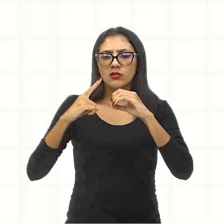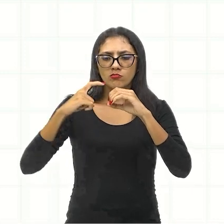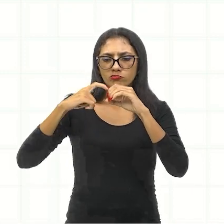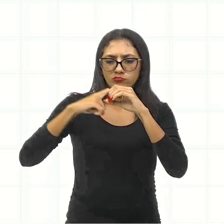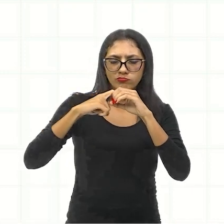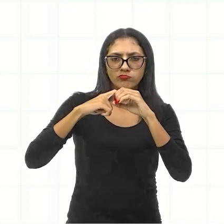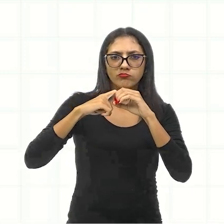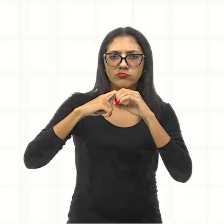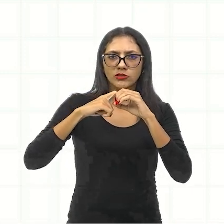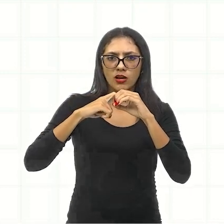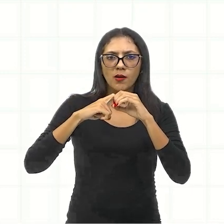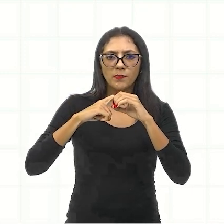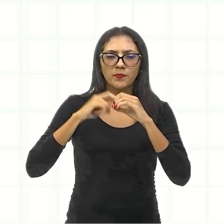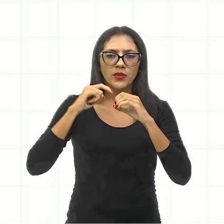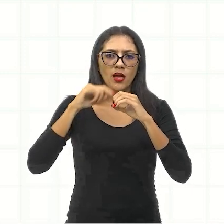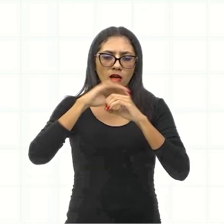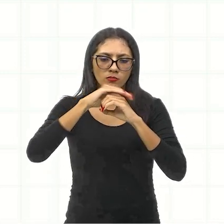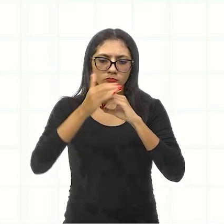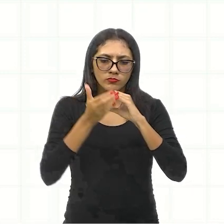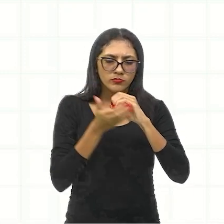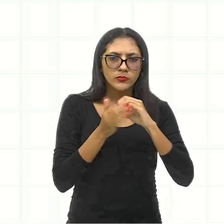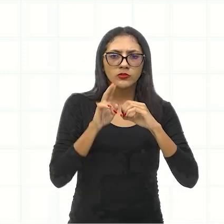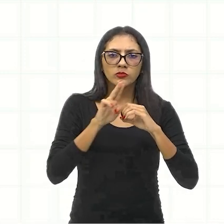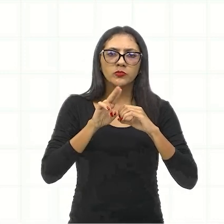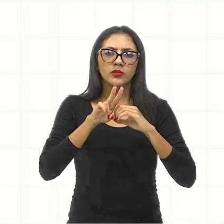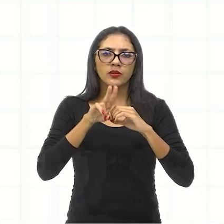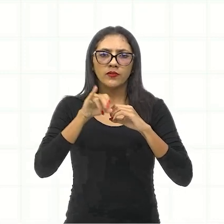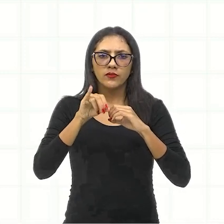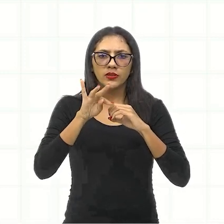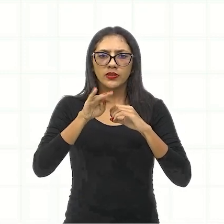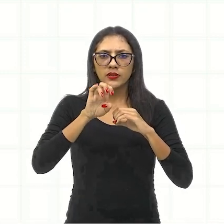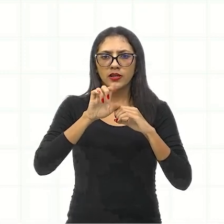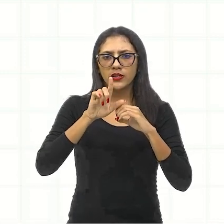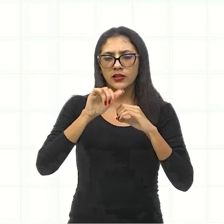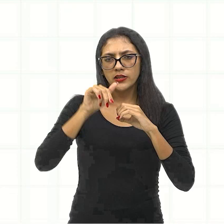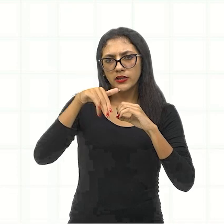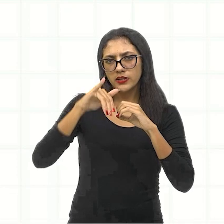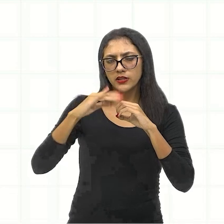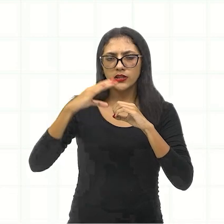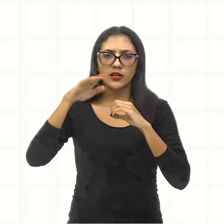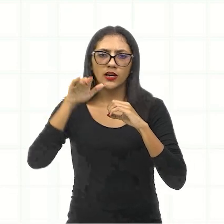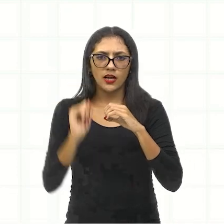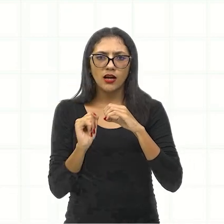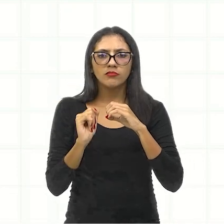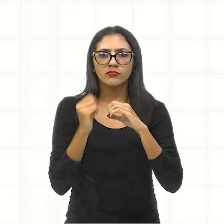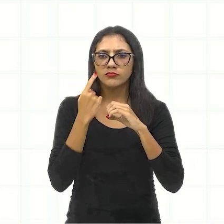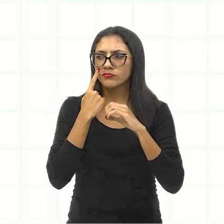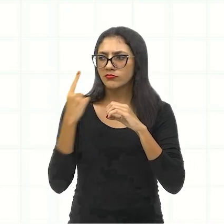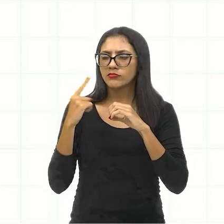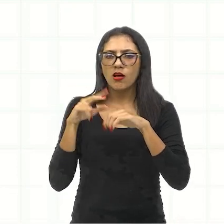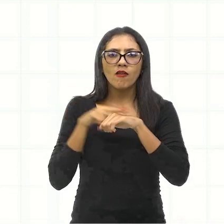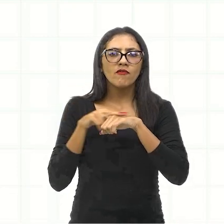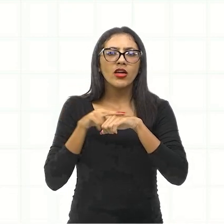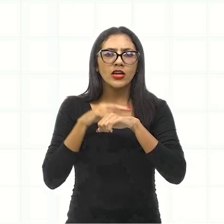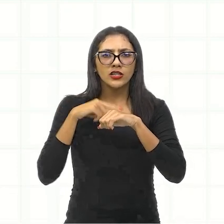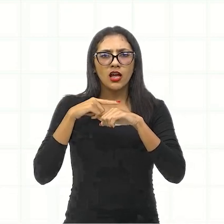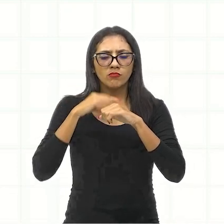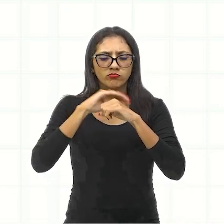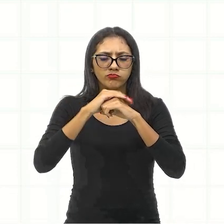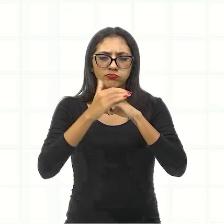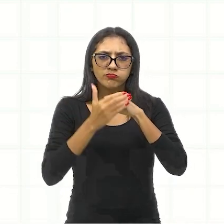membrana, que é a membrana vitelínica. A gente vai destacar também aqui no óvulo, a gente está marcando aqui de verde, é uma membrana